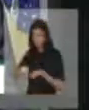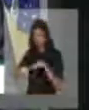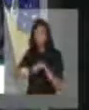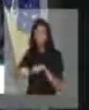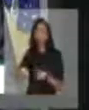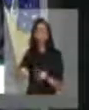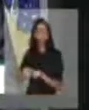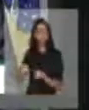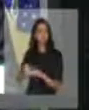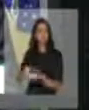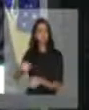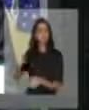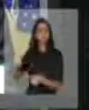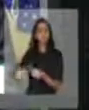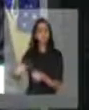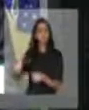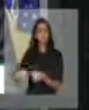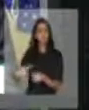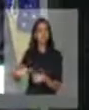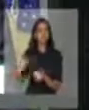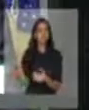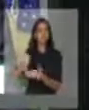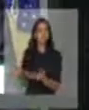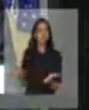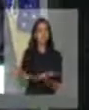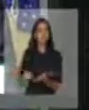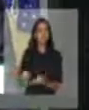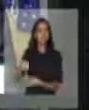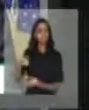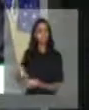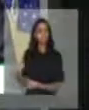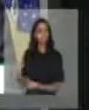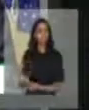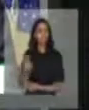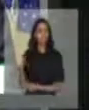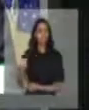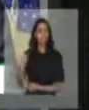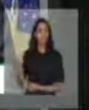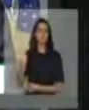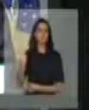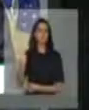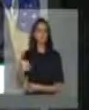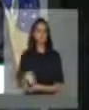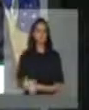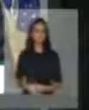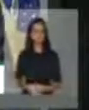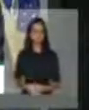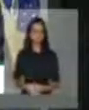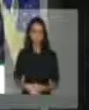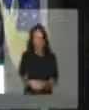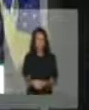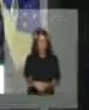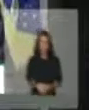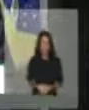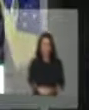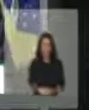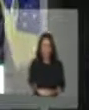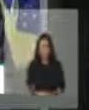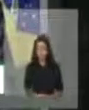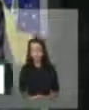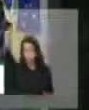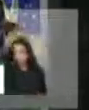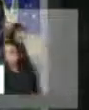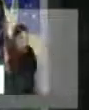uma cidade, como é até hoje, uma cidade de grande importância para o nosso estado, mas que já tinha